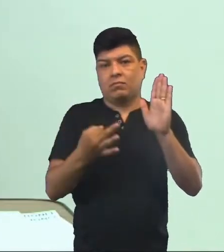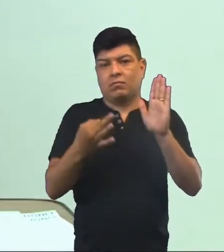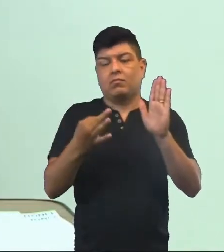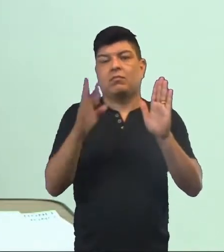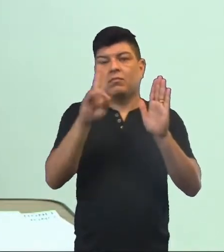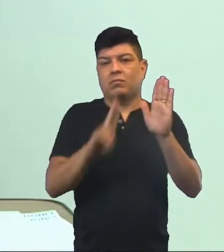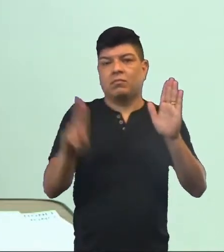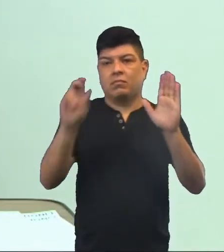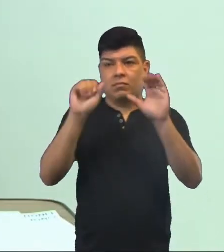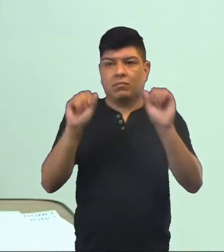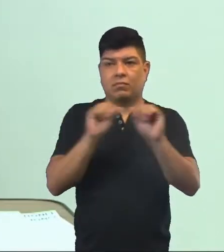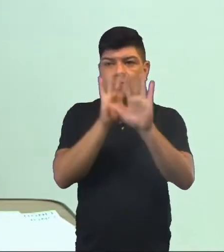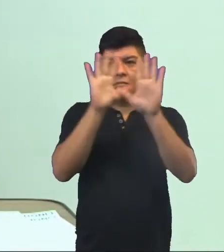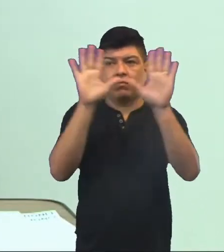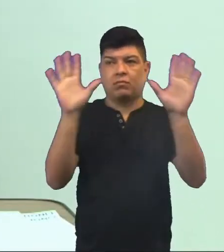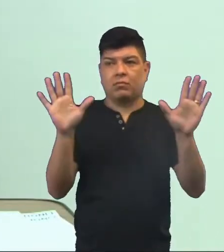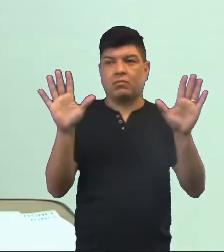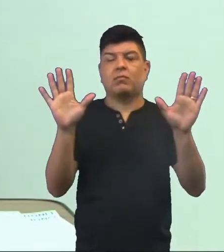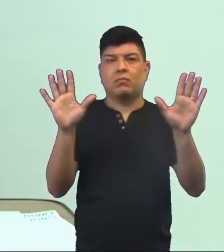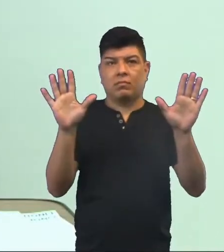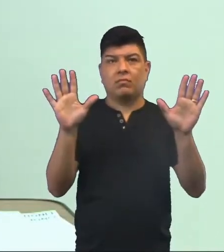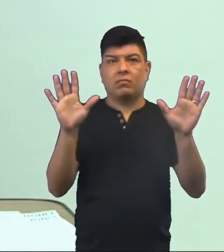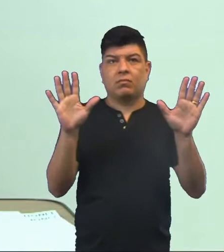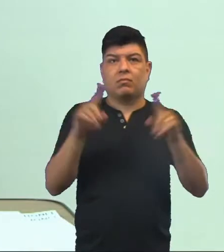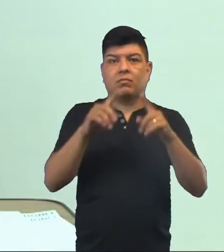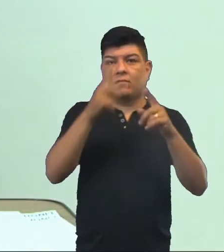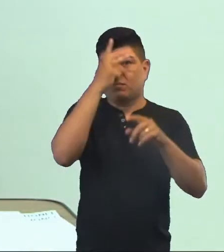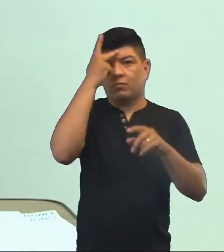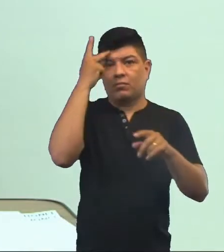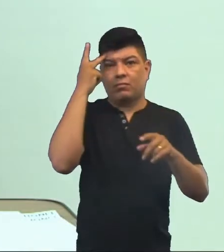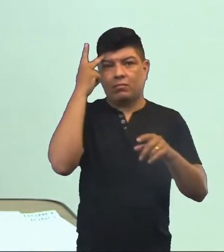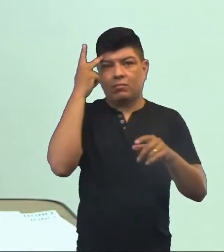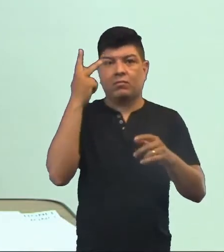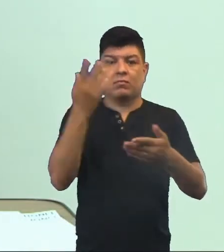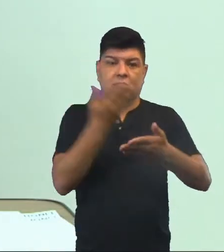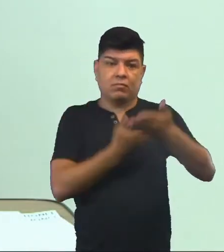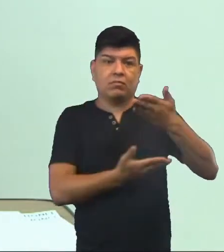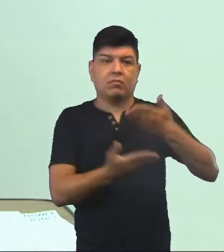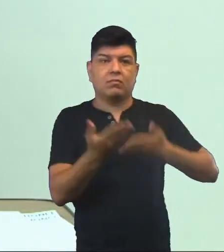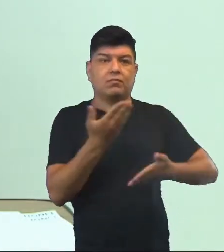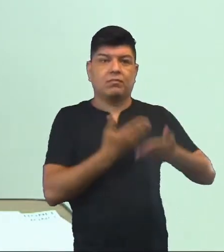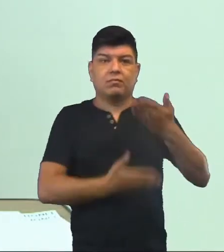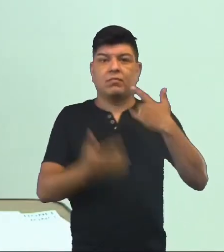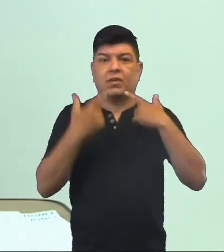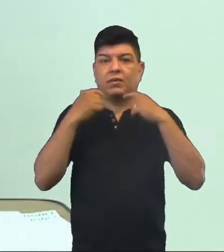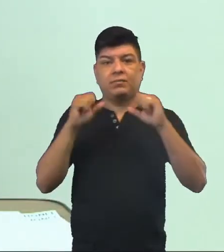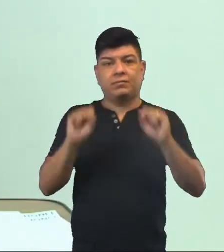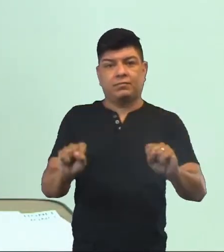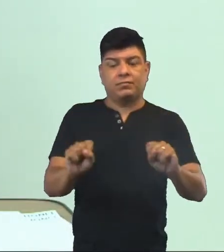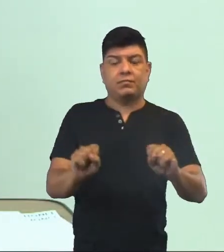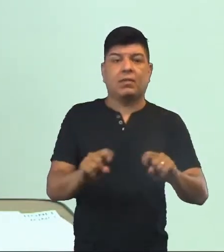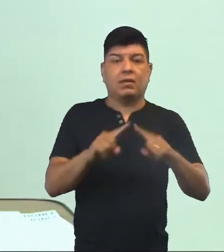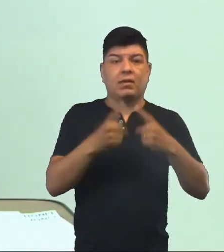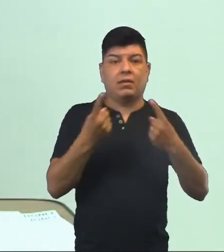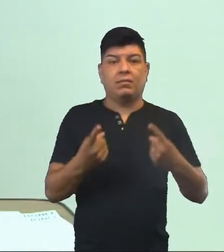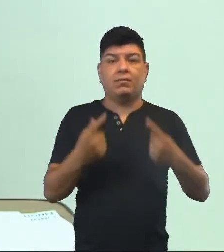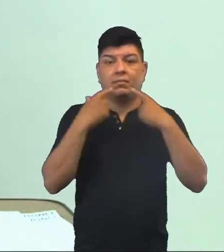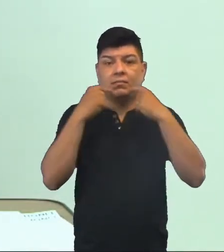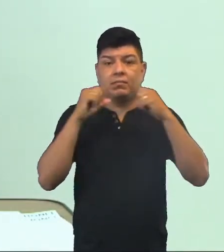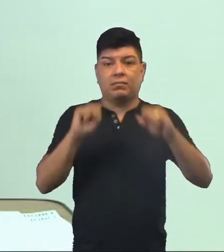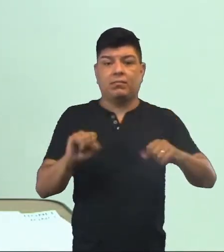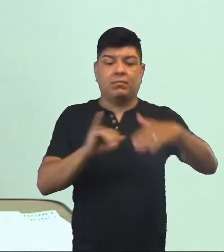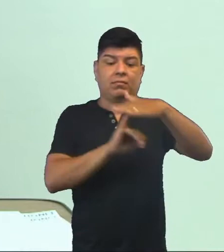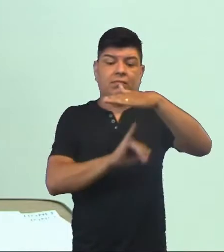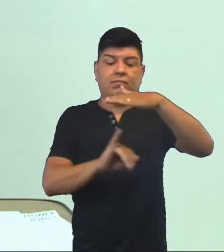de forma clara, né? E exata para as pessoas que estão compartilhando dessa linguagem. A linguagem